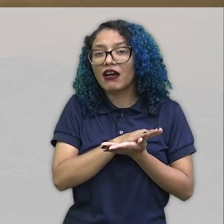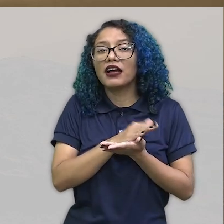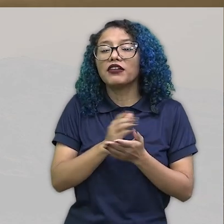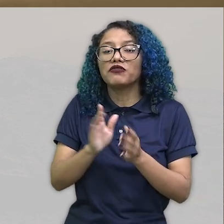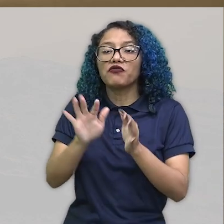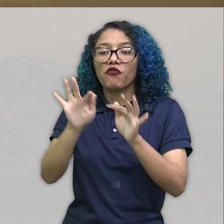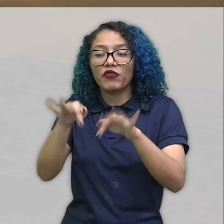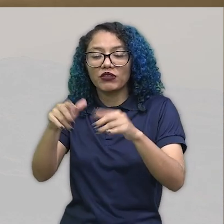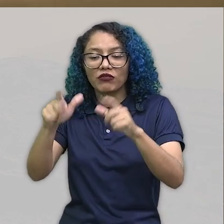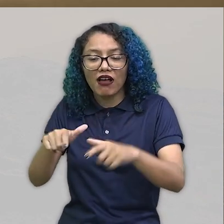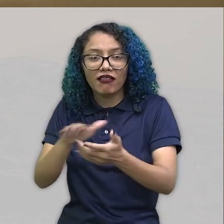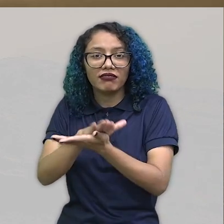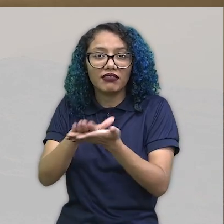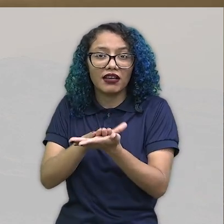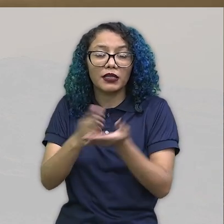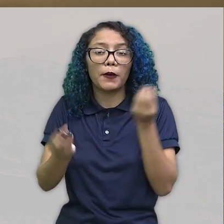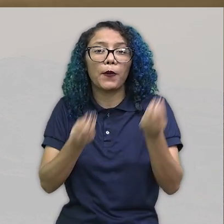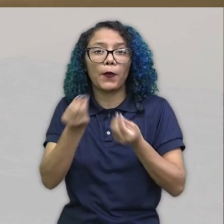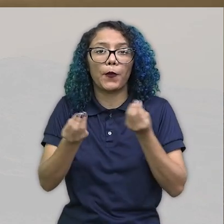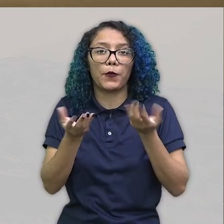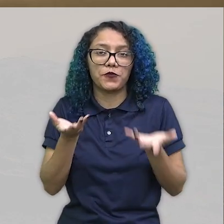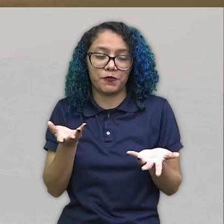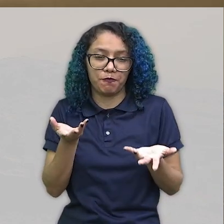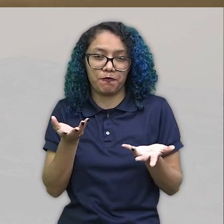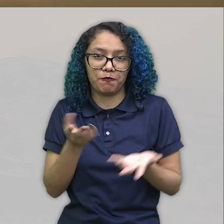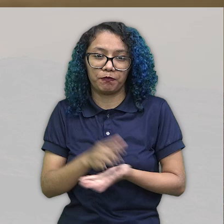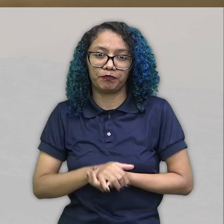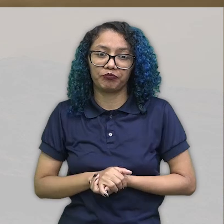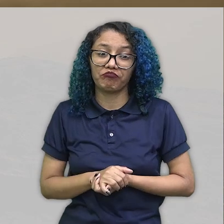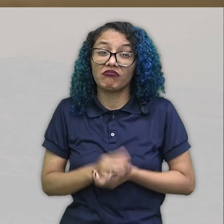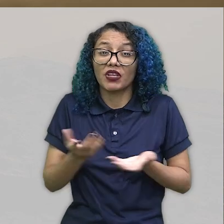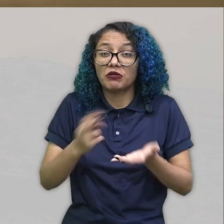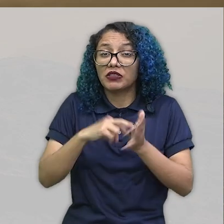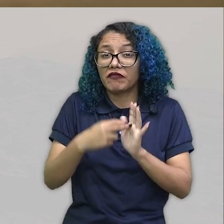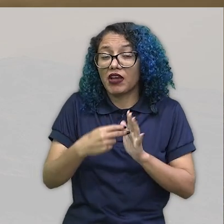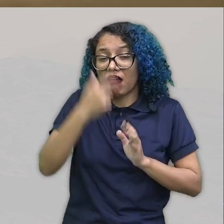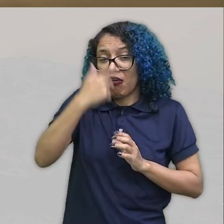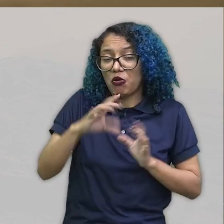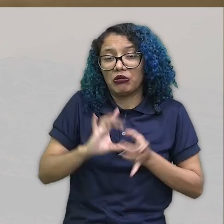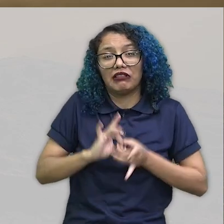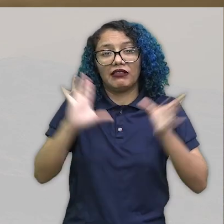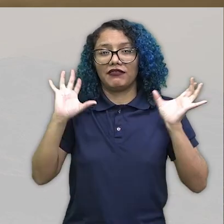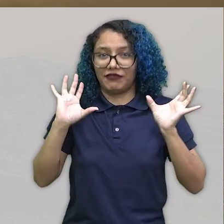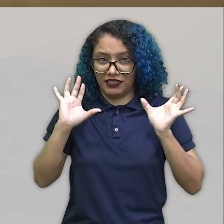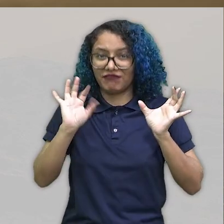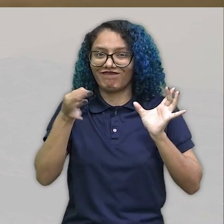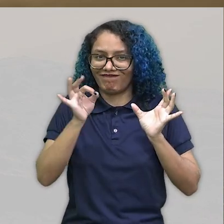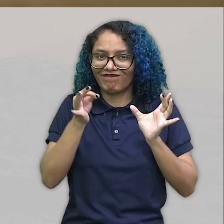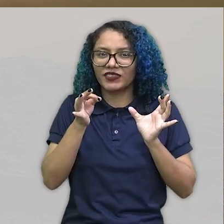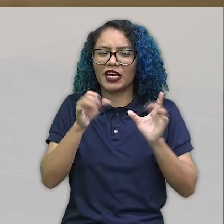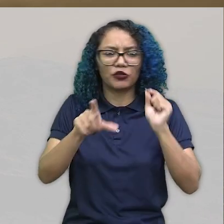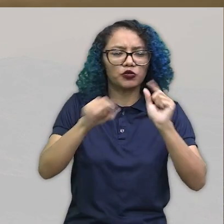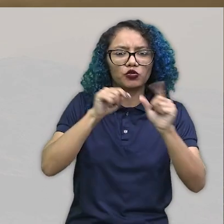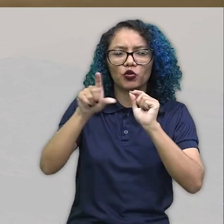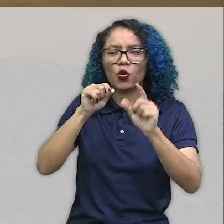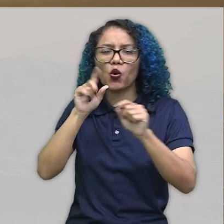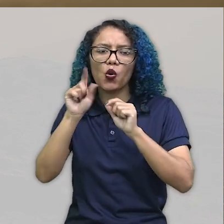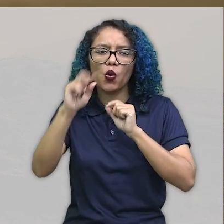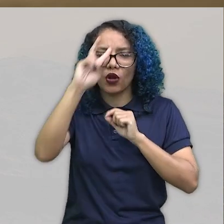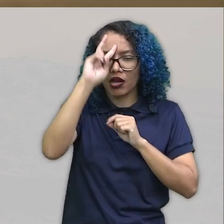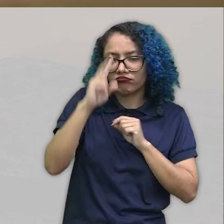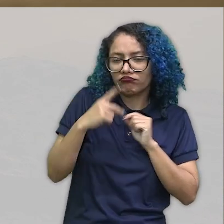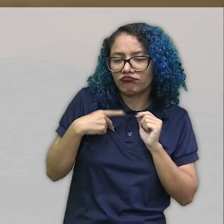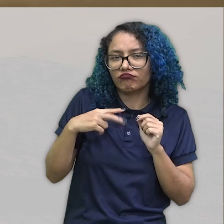Então, dentro desse processo aí, eu sou livre para fazer minhas escolhas. Se eu sou livre para fazer minhas escolhas, então eu